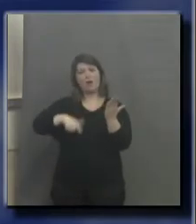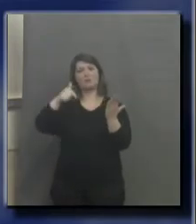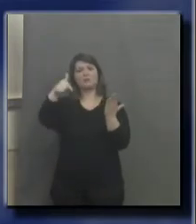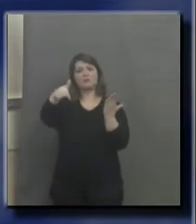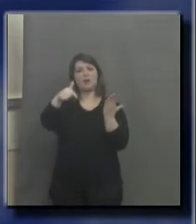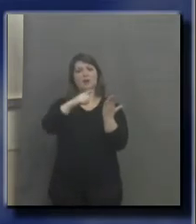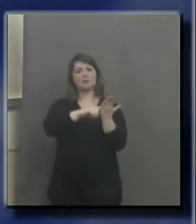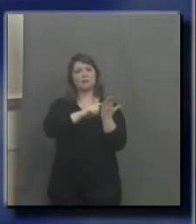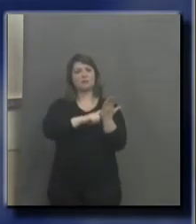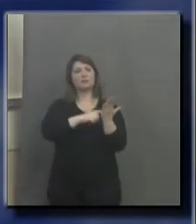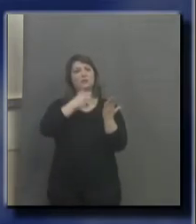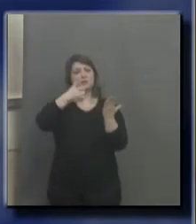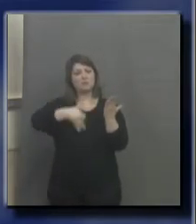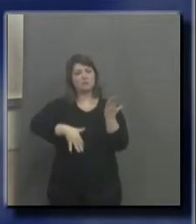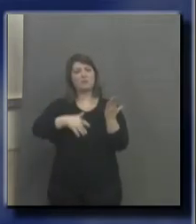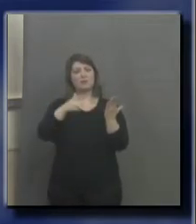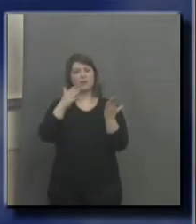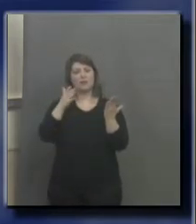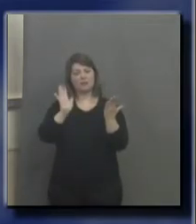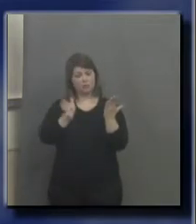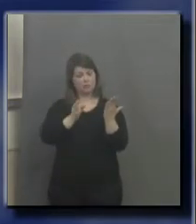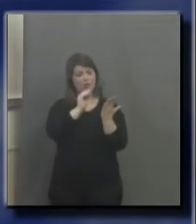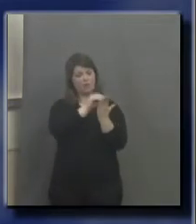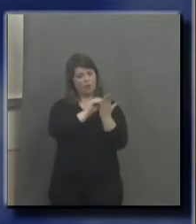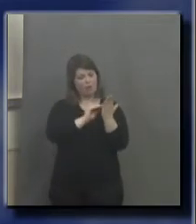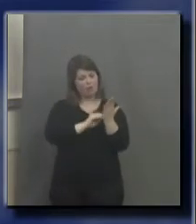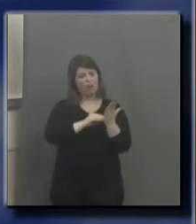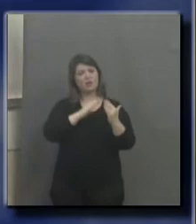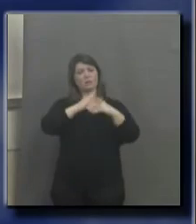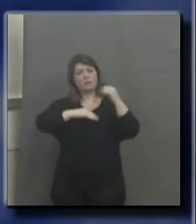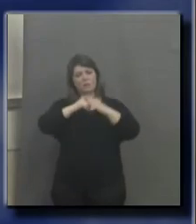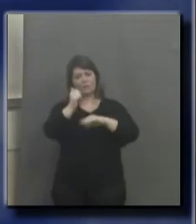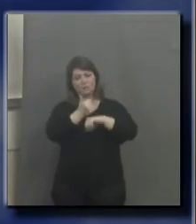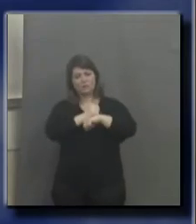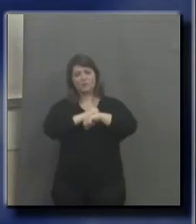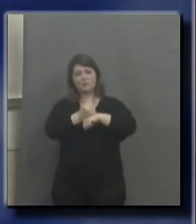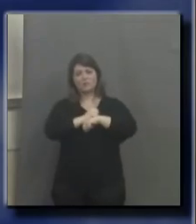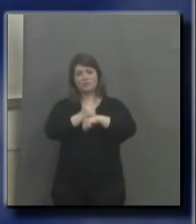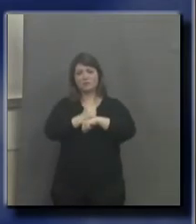já extraoficialmente estão fazendo parte disso, mas que são profissões ainda não